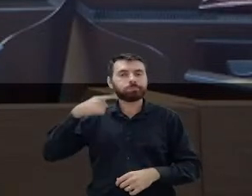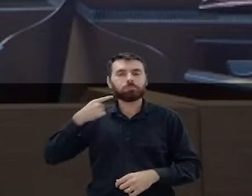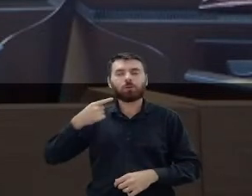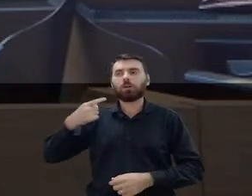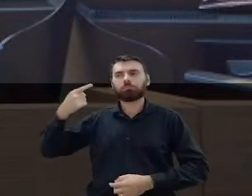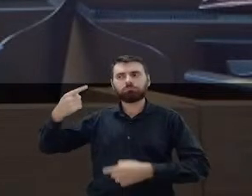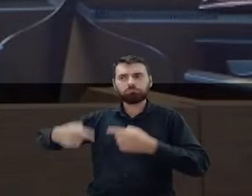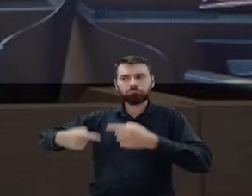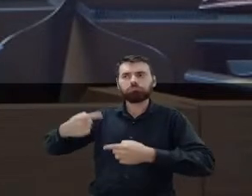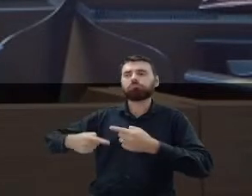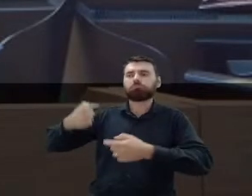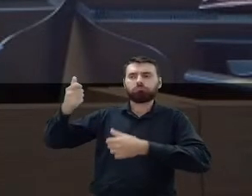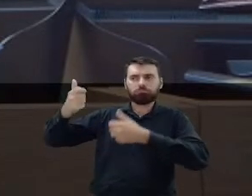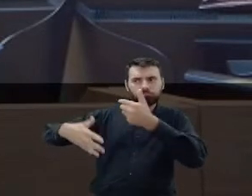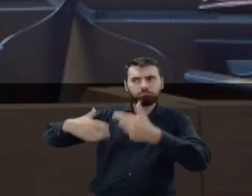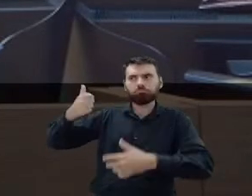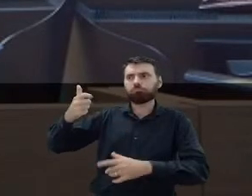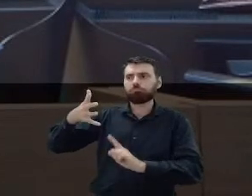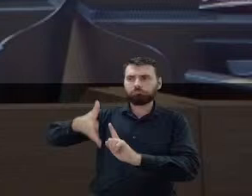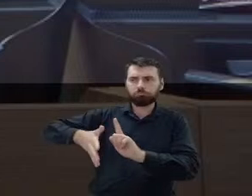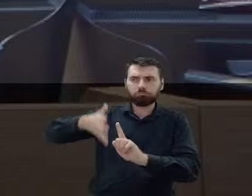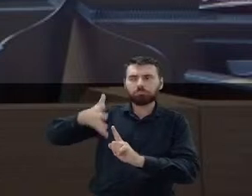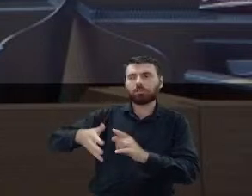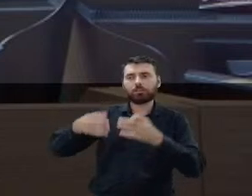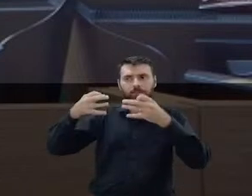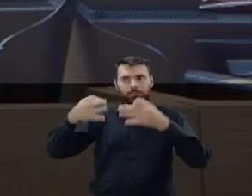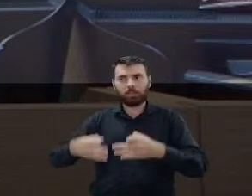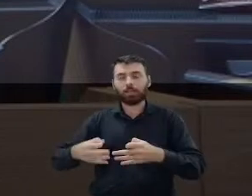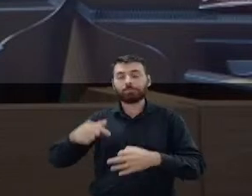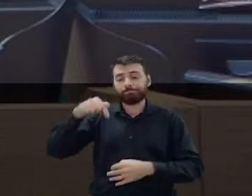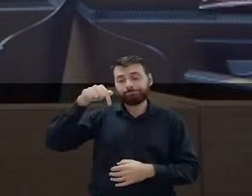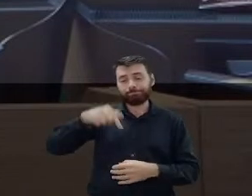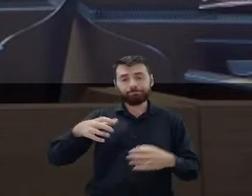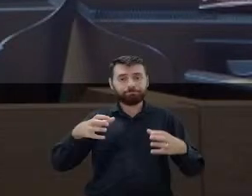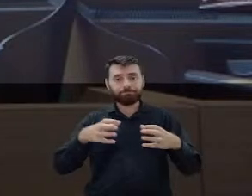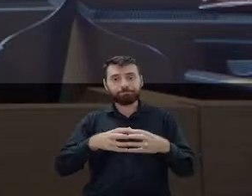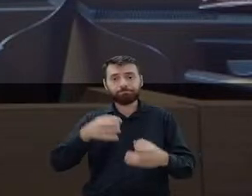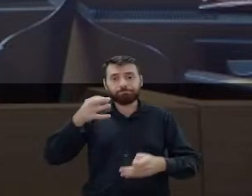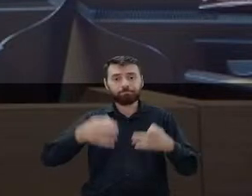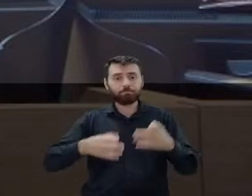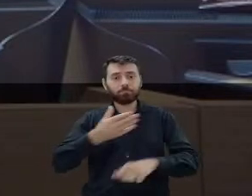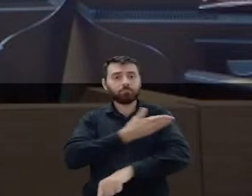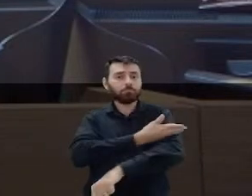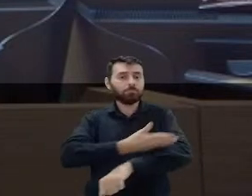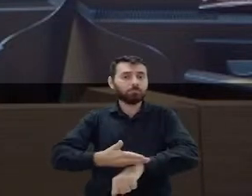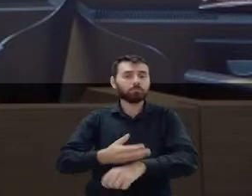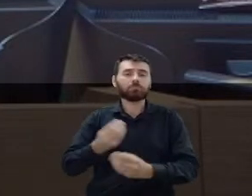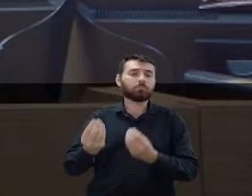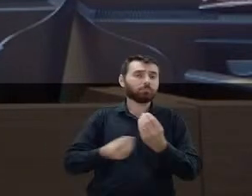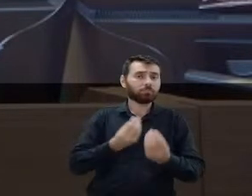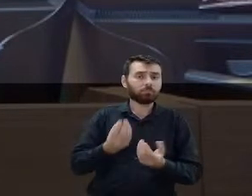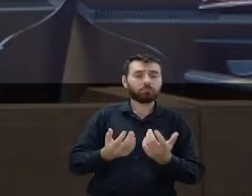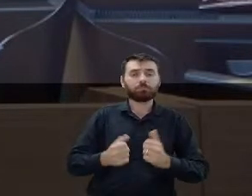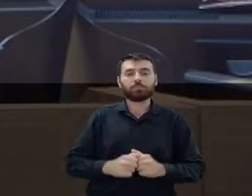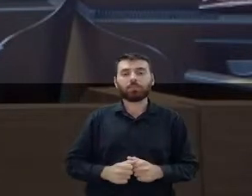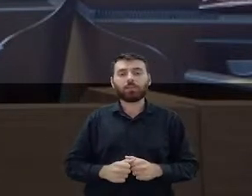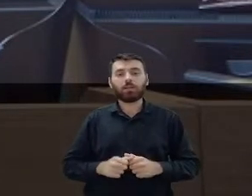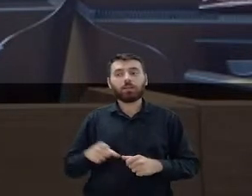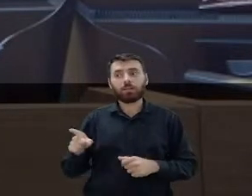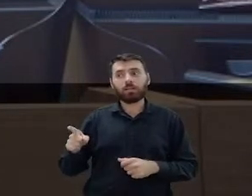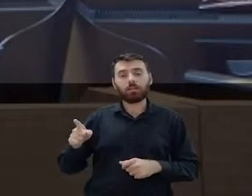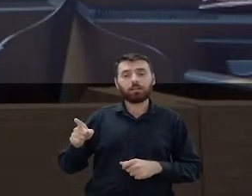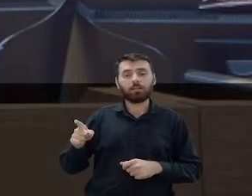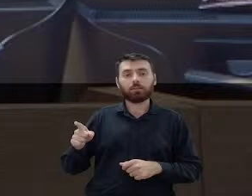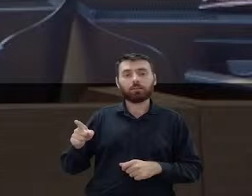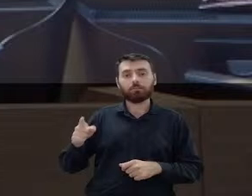tribuna, que o posicionamento dessa turma é no sentido que, em se tratando de pessoa natural, a